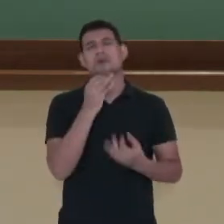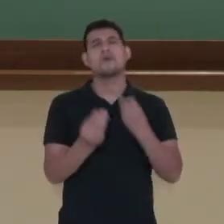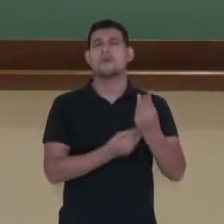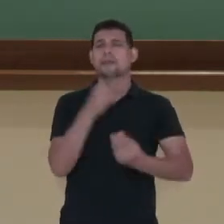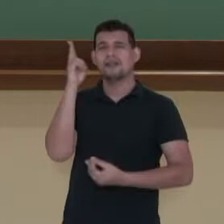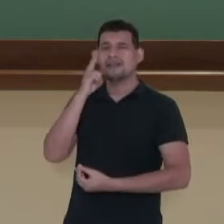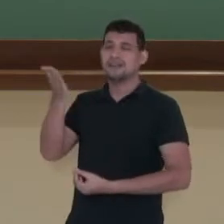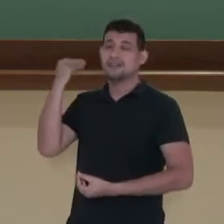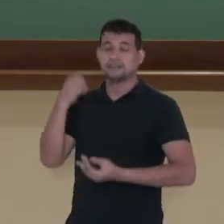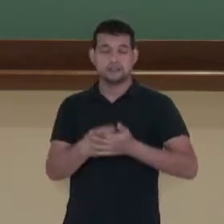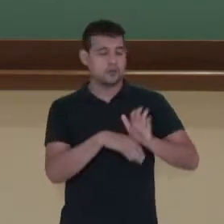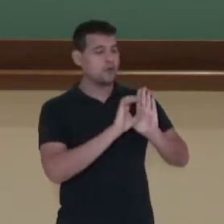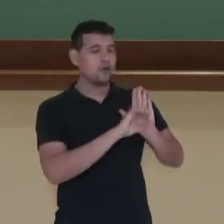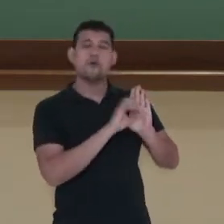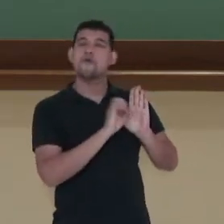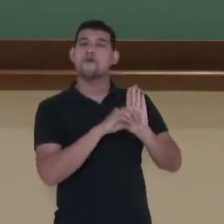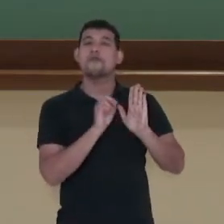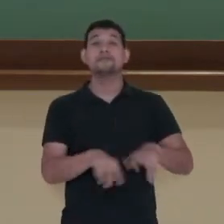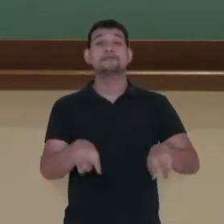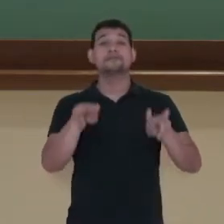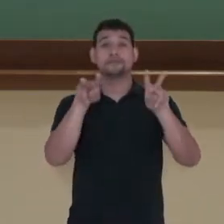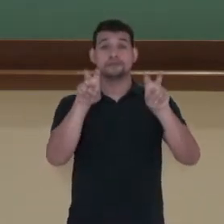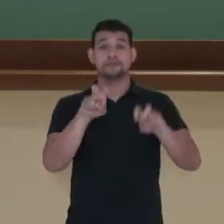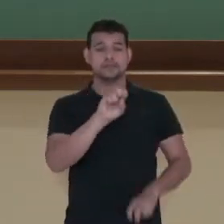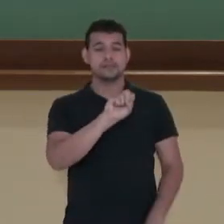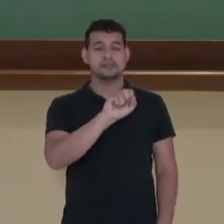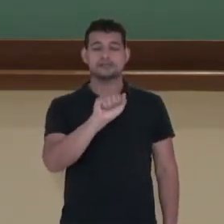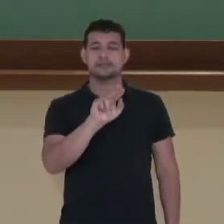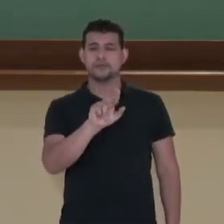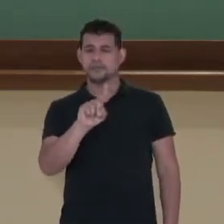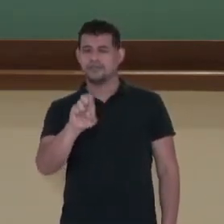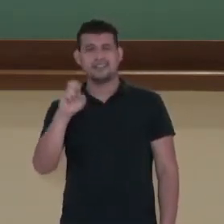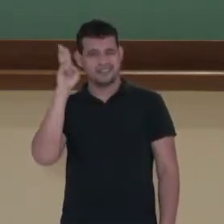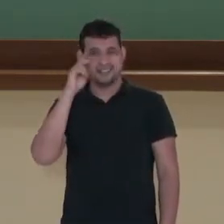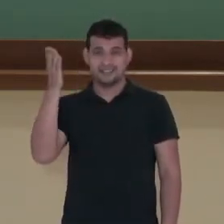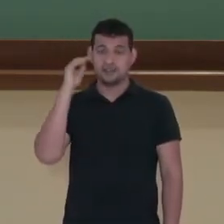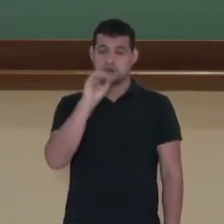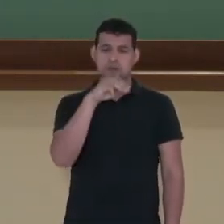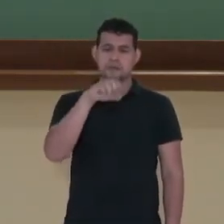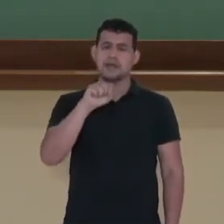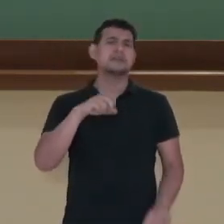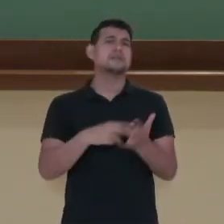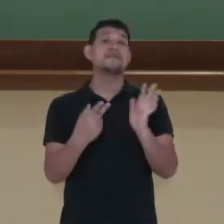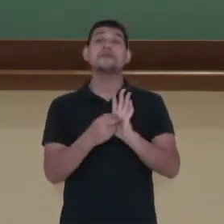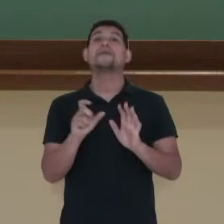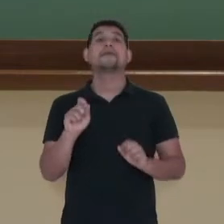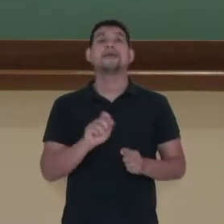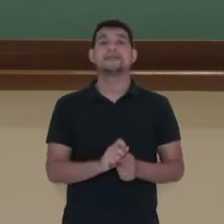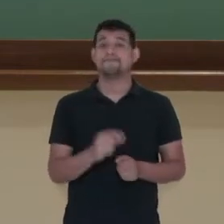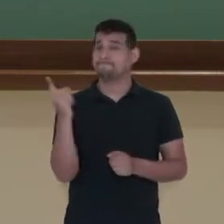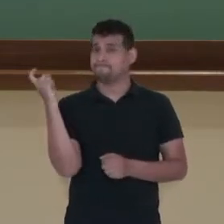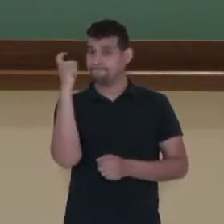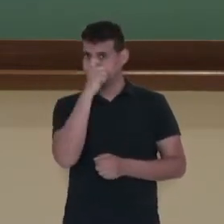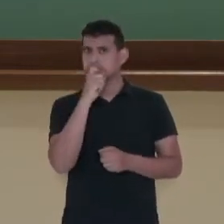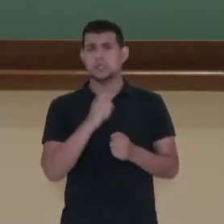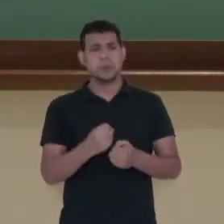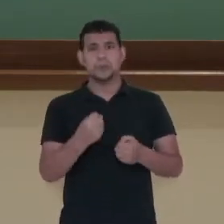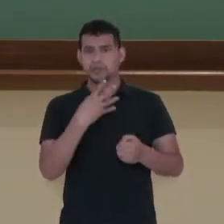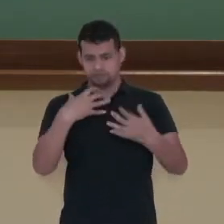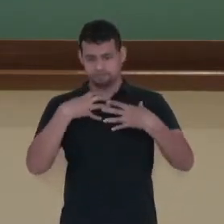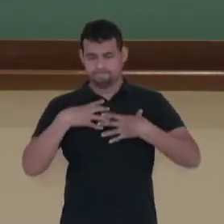do conceito de saúde dado pela OMS? Então, saúde é um complexo